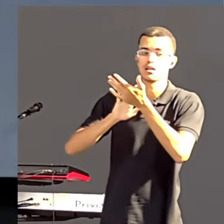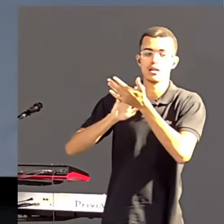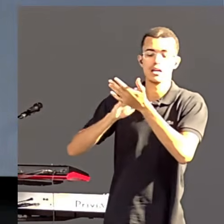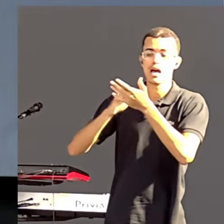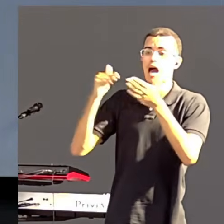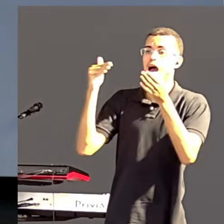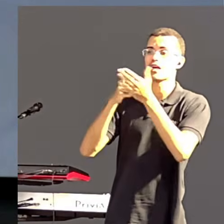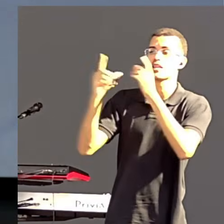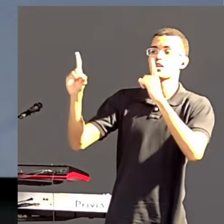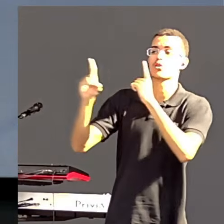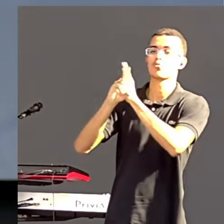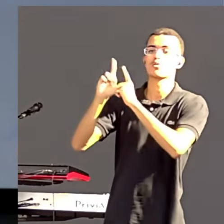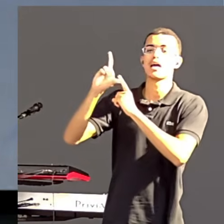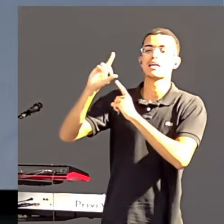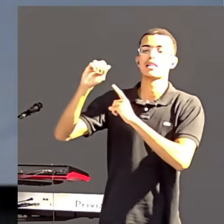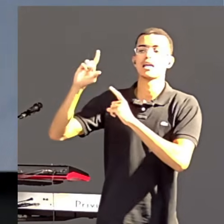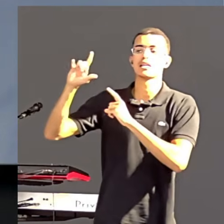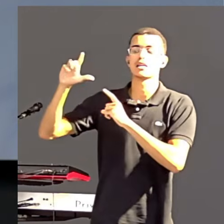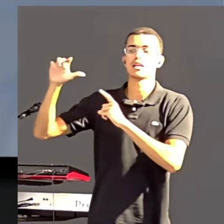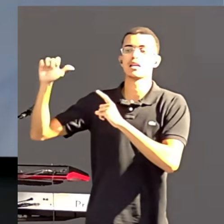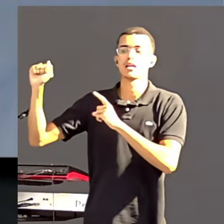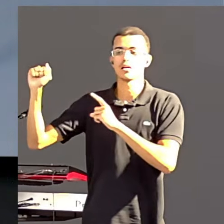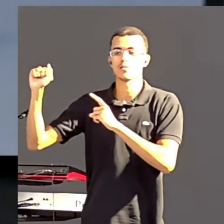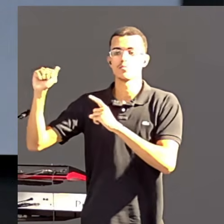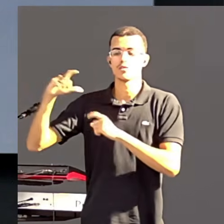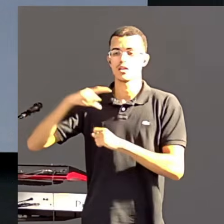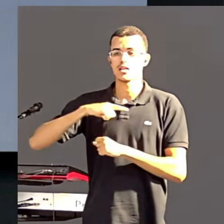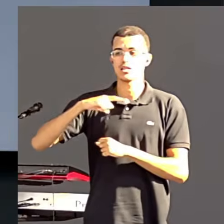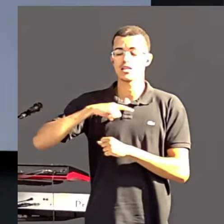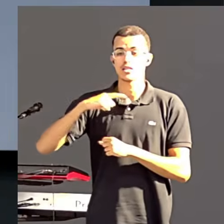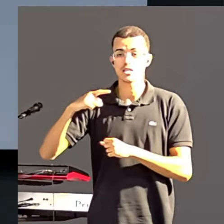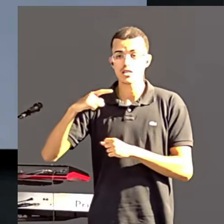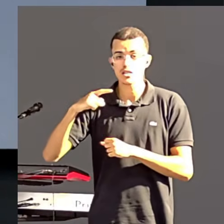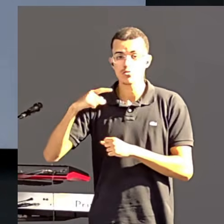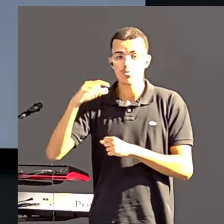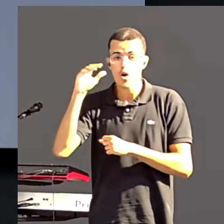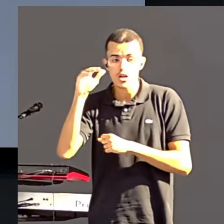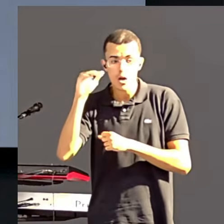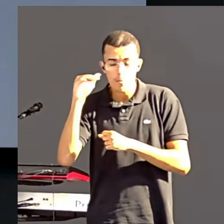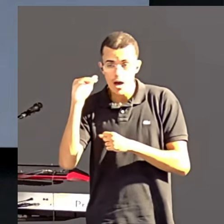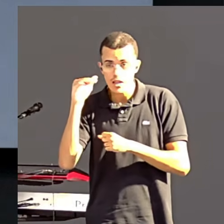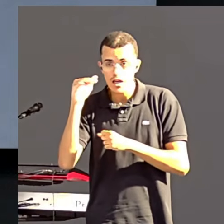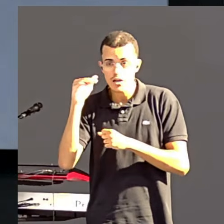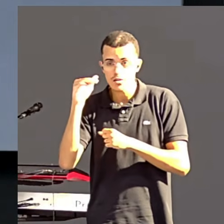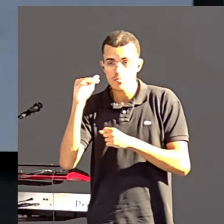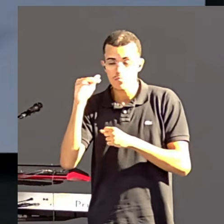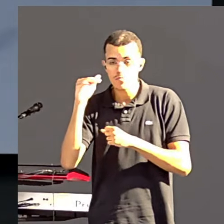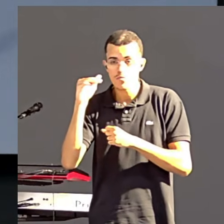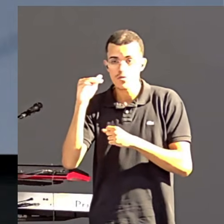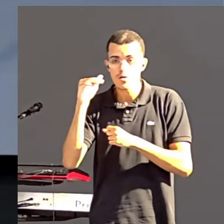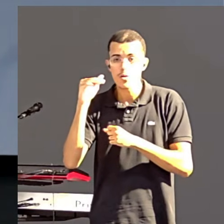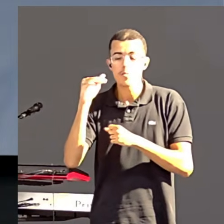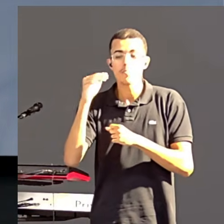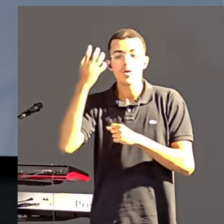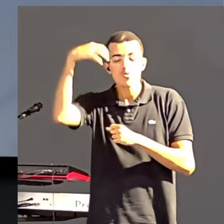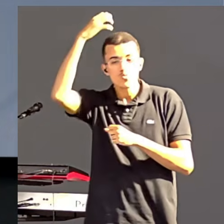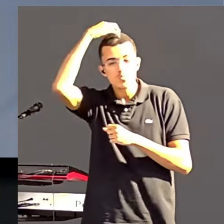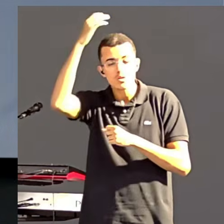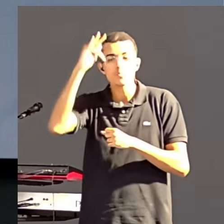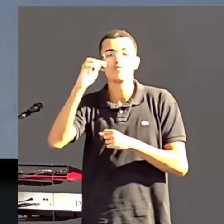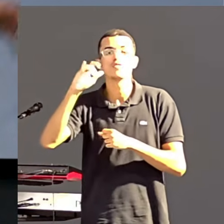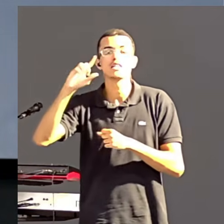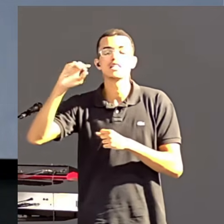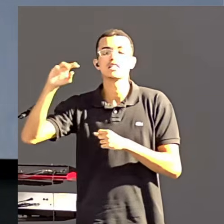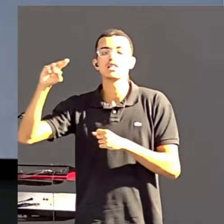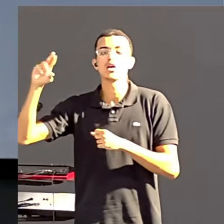Dalila. Lembra de Dalila? Dalila tinha sido contratada, presta atenção, contratada pelos príncipes filisteus,